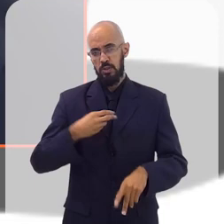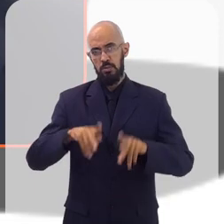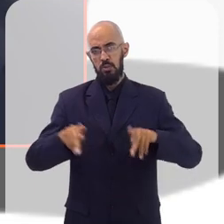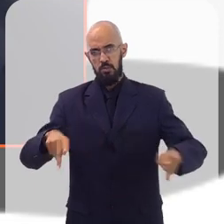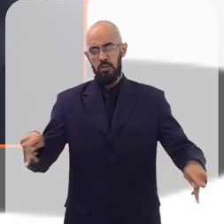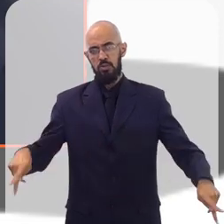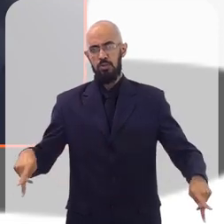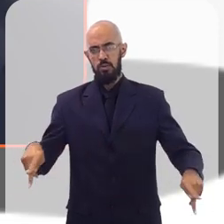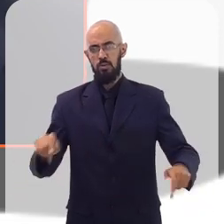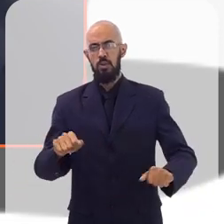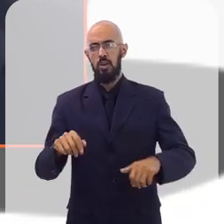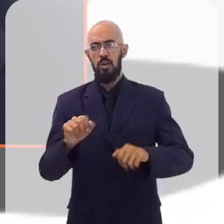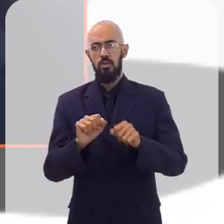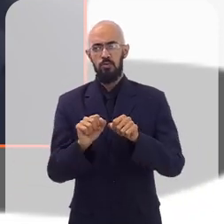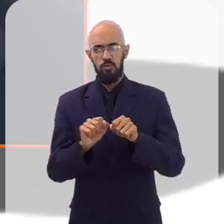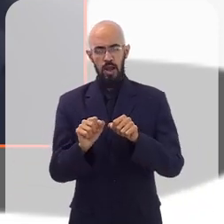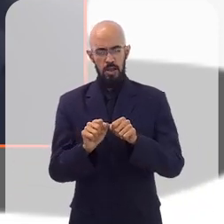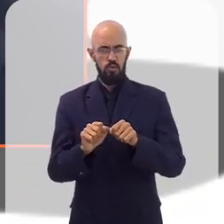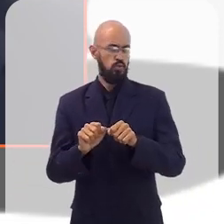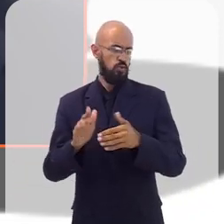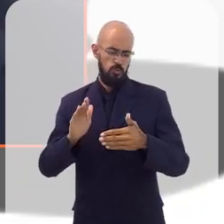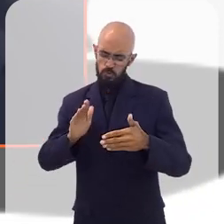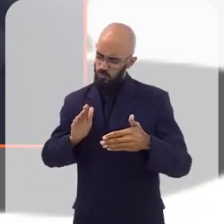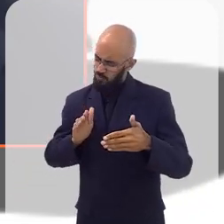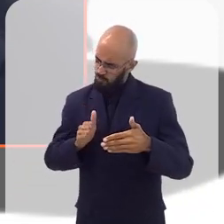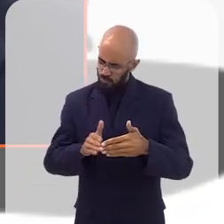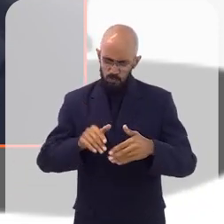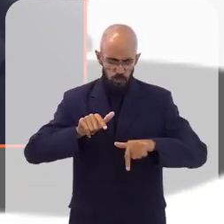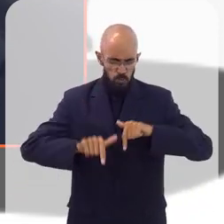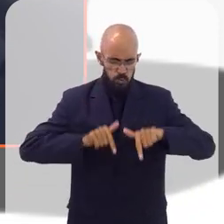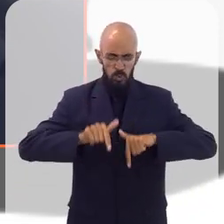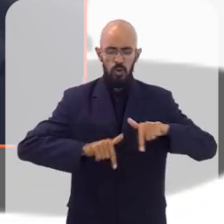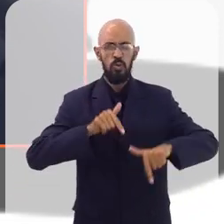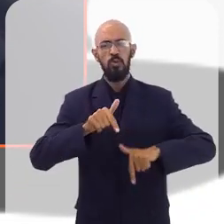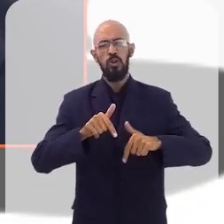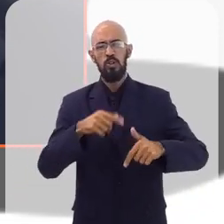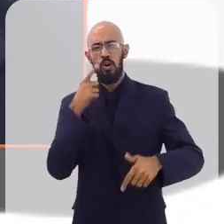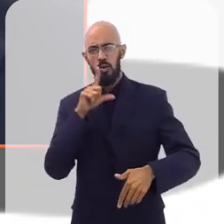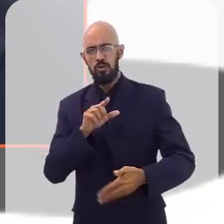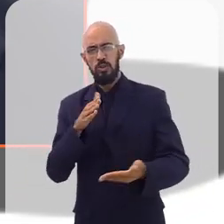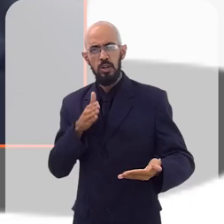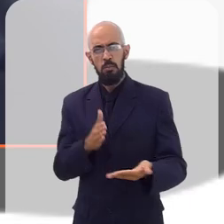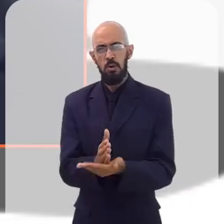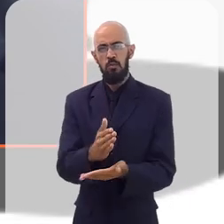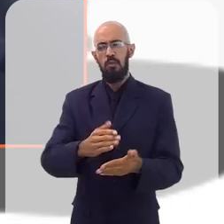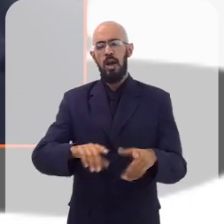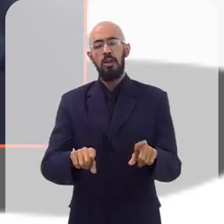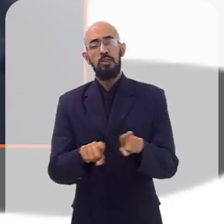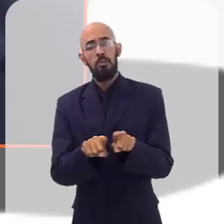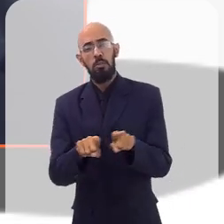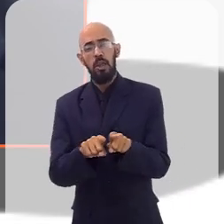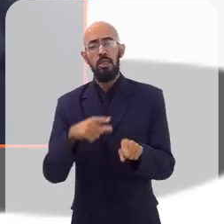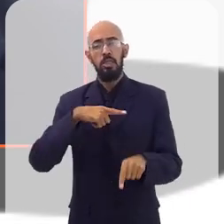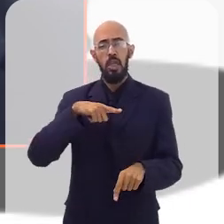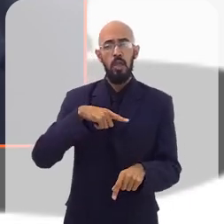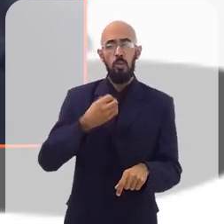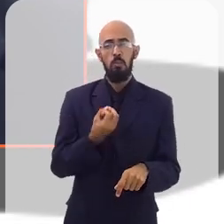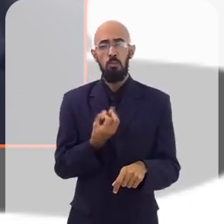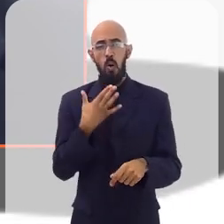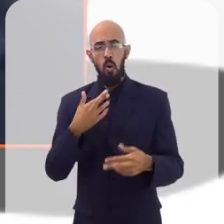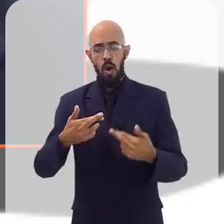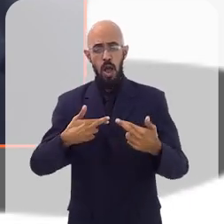que melhorem a qualidade de vida do cidadão então eu tem feito isso com acha fico eu tenho conseguido